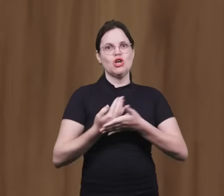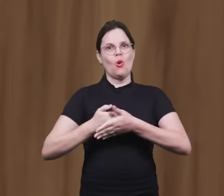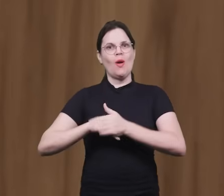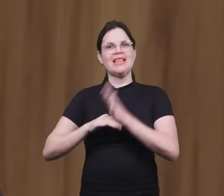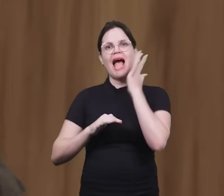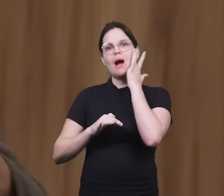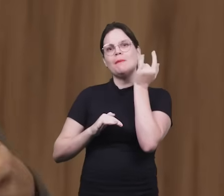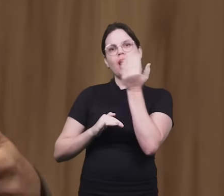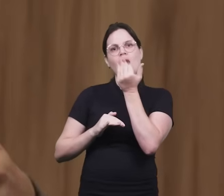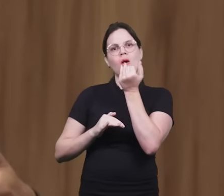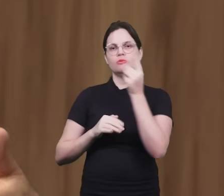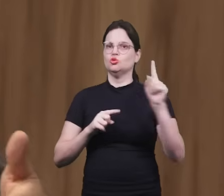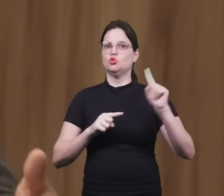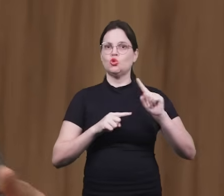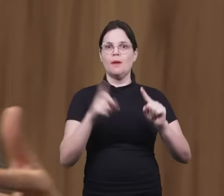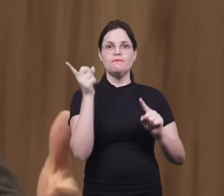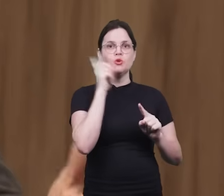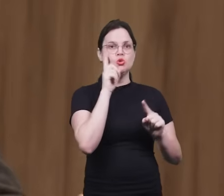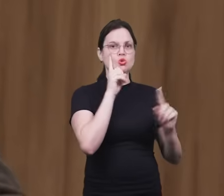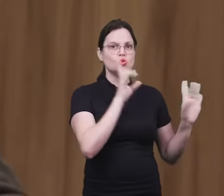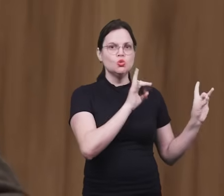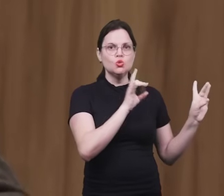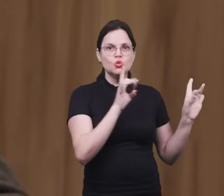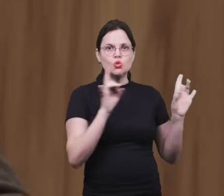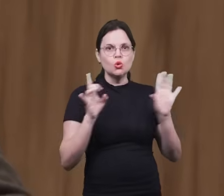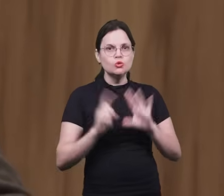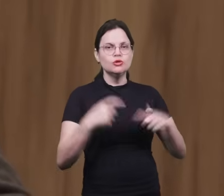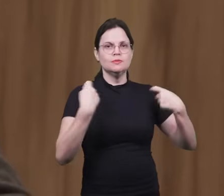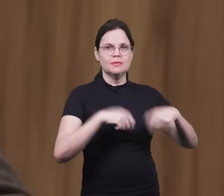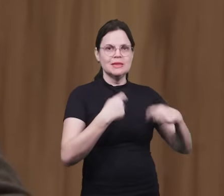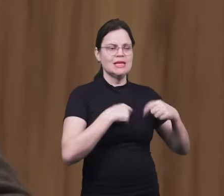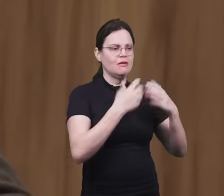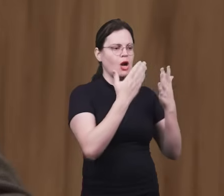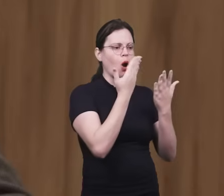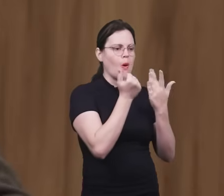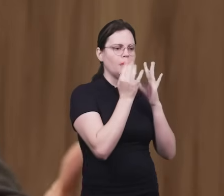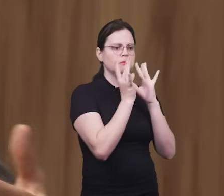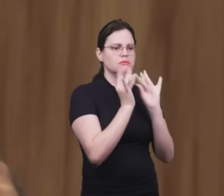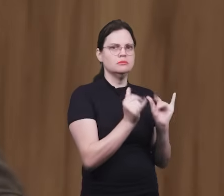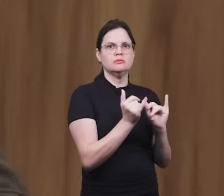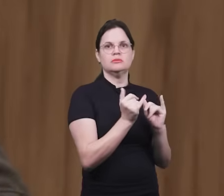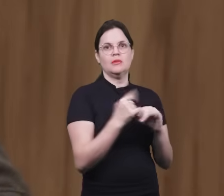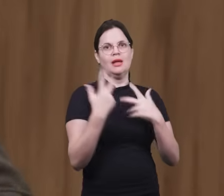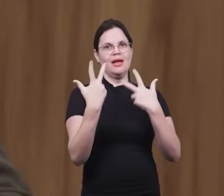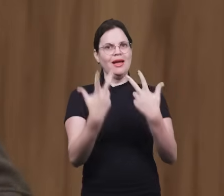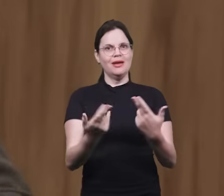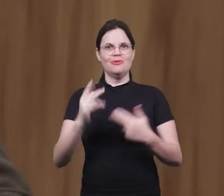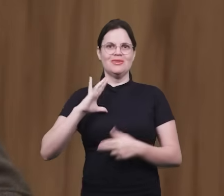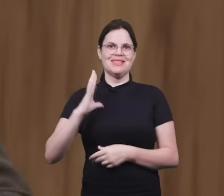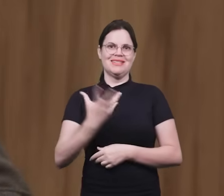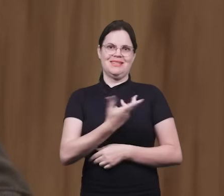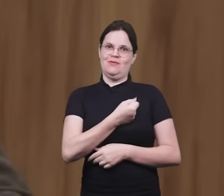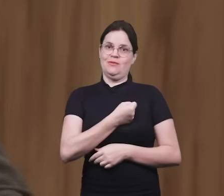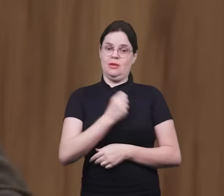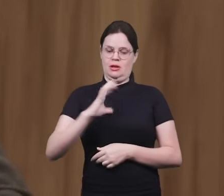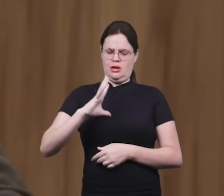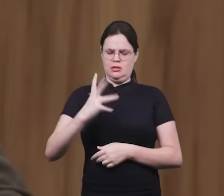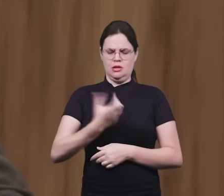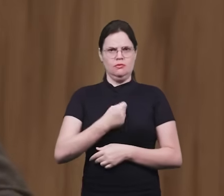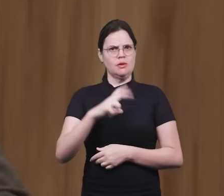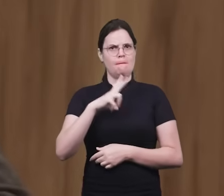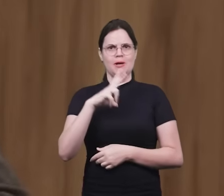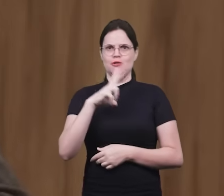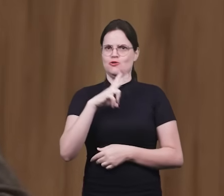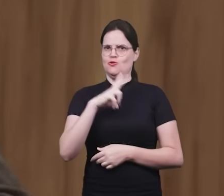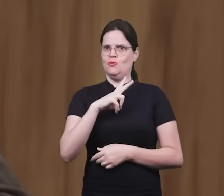outro dia, ou seja, todos os ensinos voltados para a salvação. A salvação é individual, é uma porção